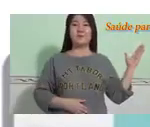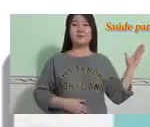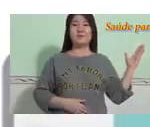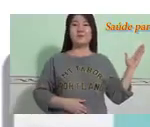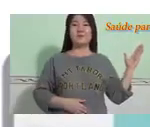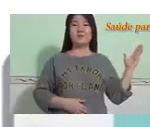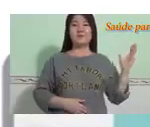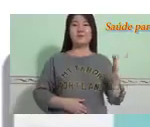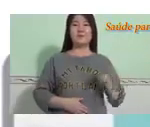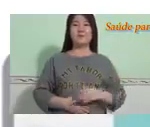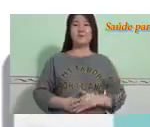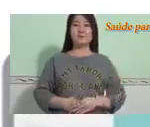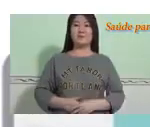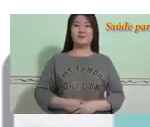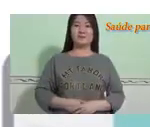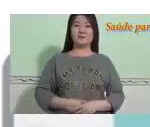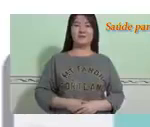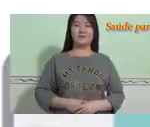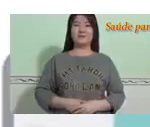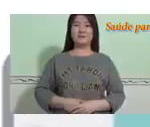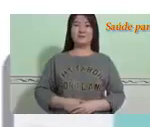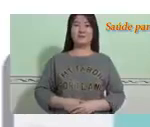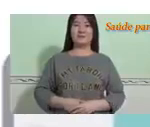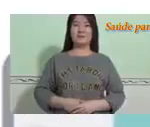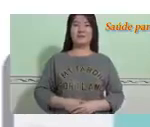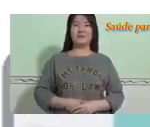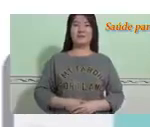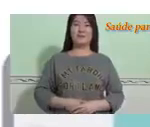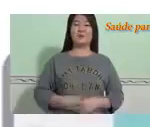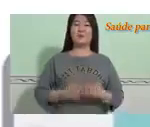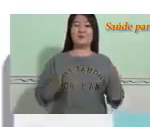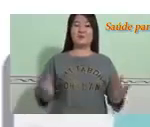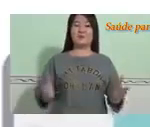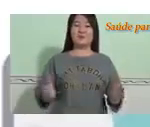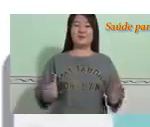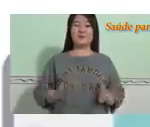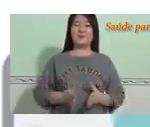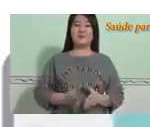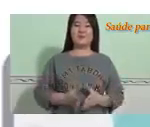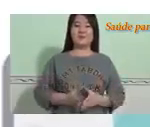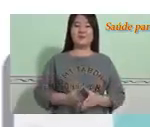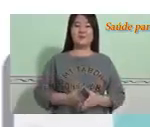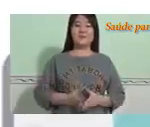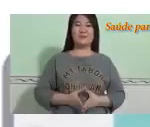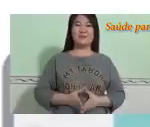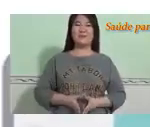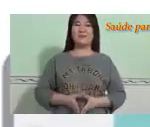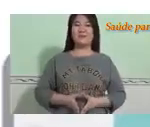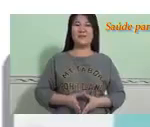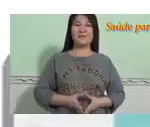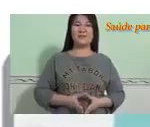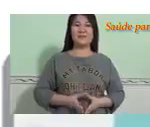Assim, as opções de métodos anticoncepcionais indicados para cada caso são 2. Razão de escolha